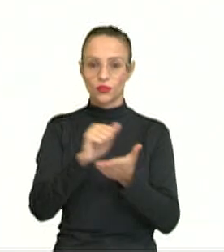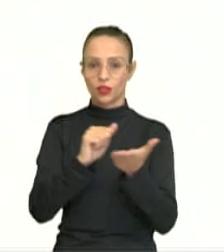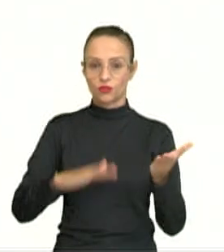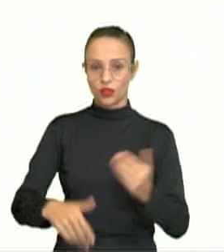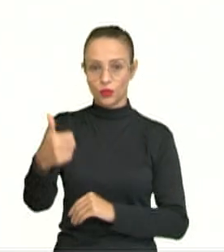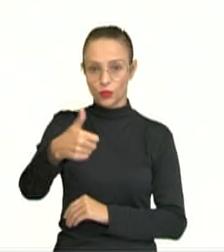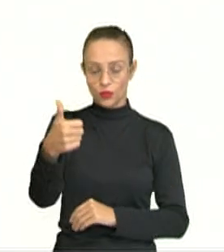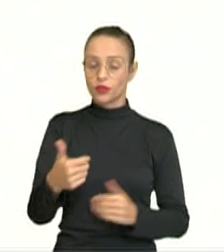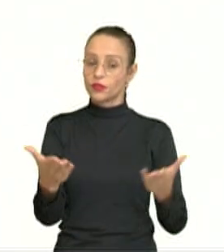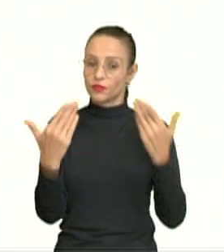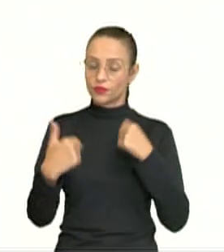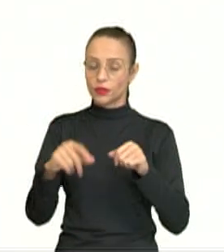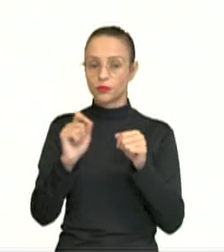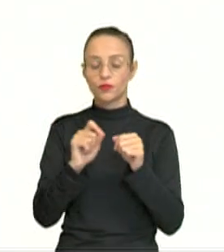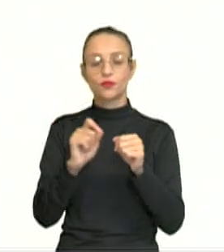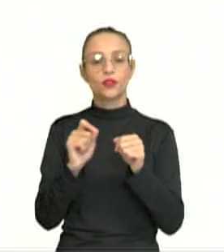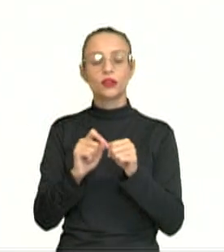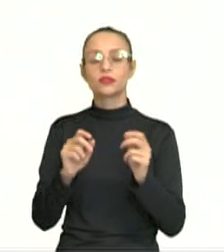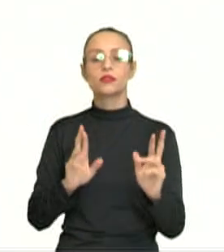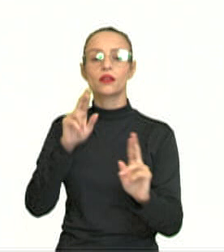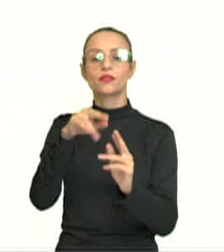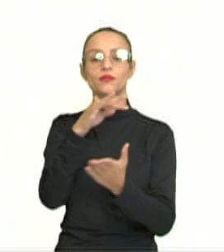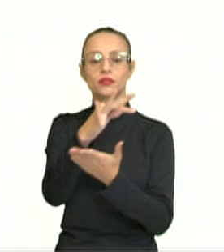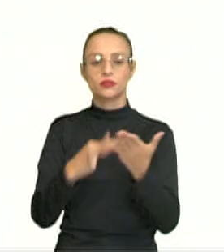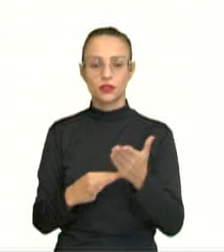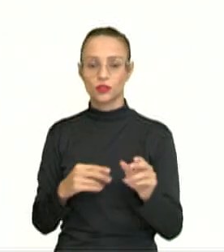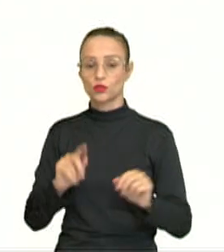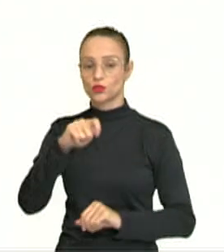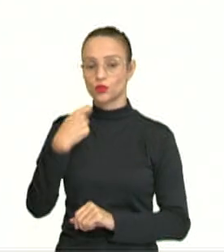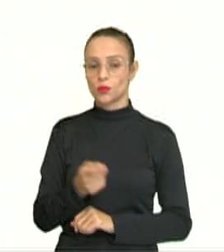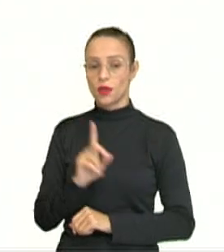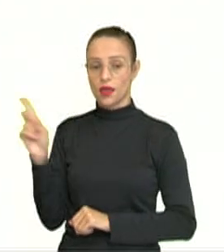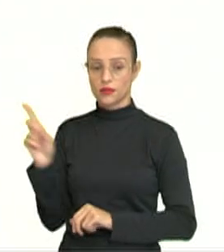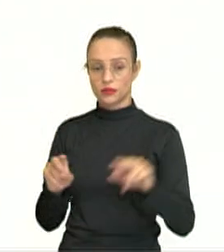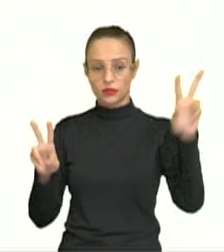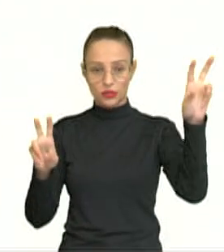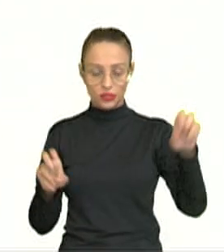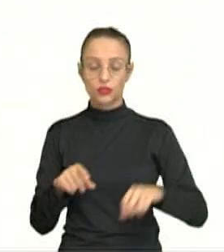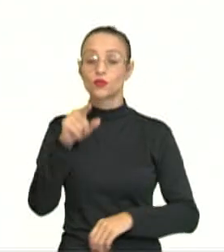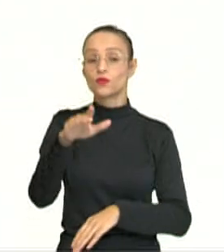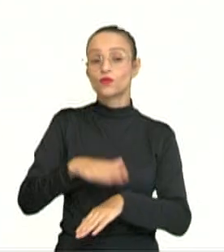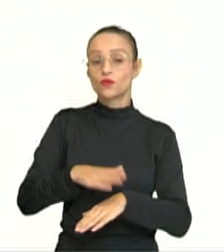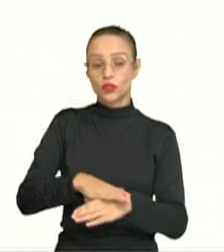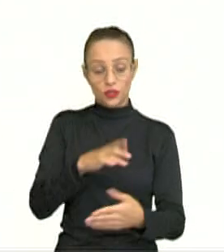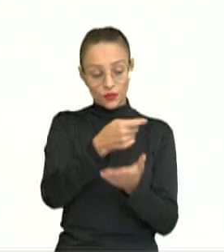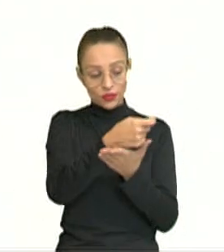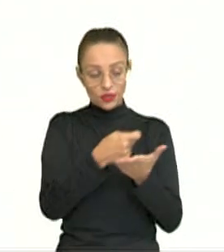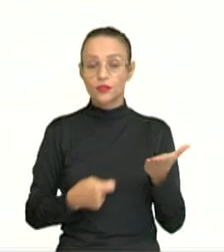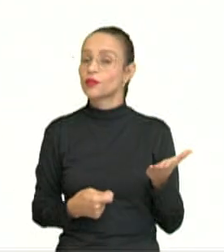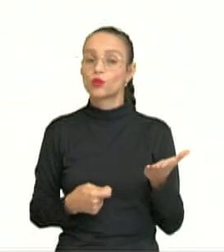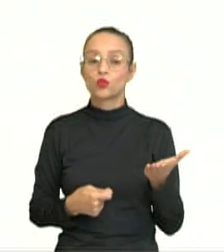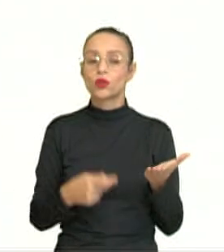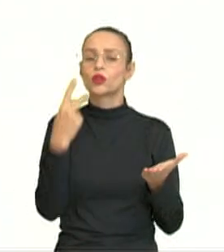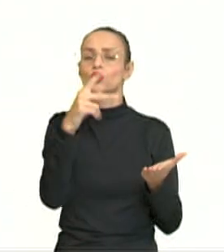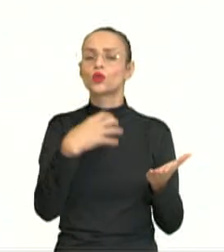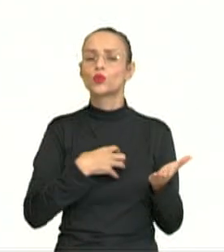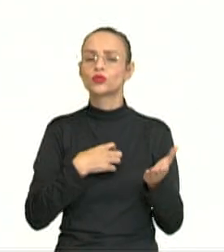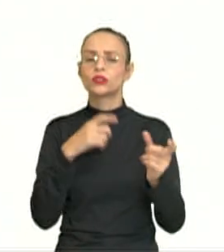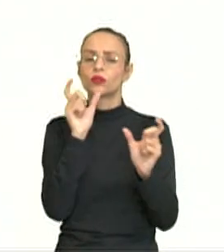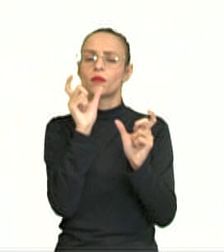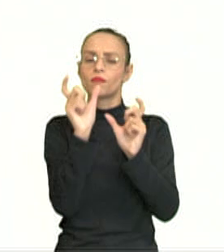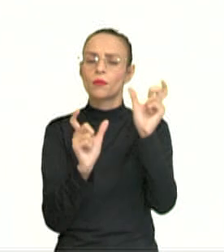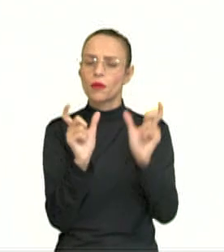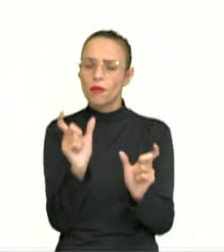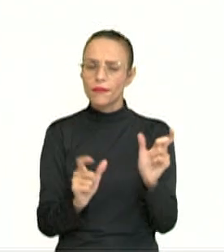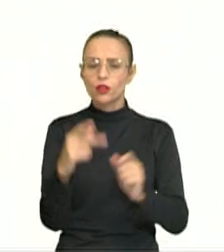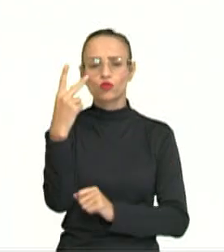Atividade 1. Vamos fazer uma paráfrase dessa citação direta? Então aqui você vai escrever lá no seu caderno, com as suas